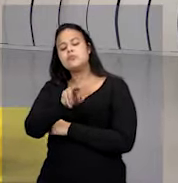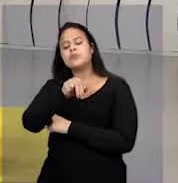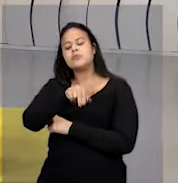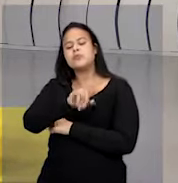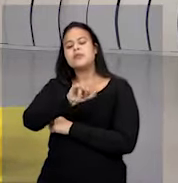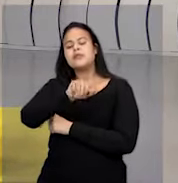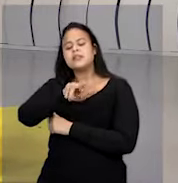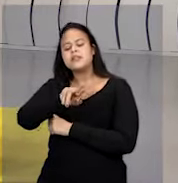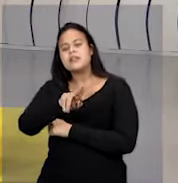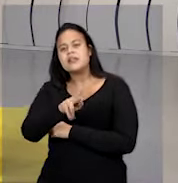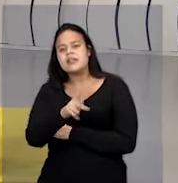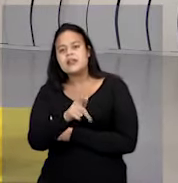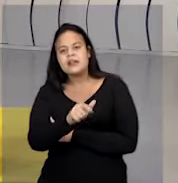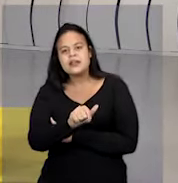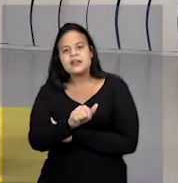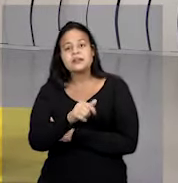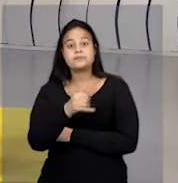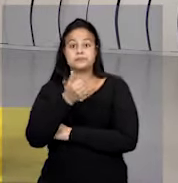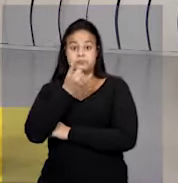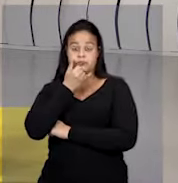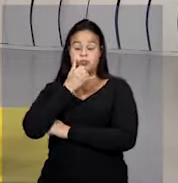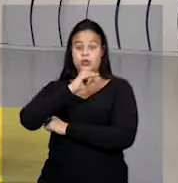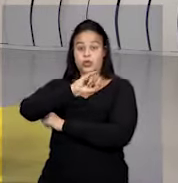O nome de Julinha